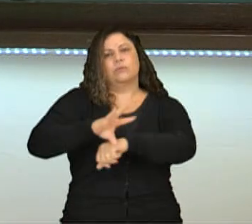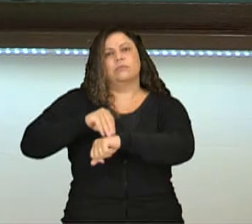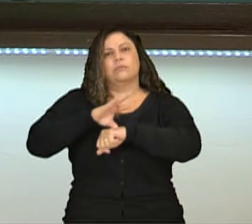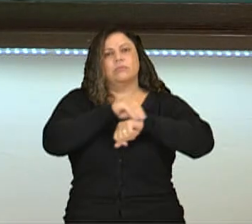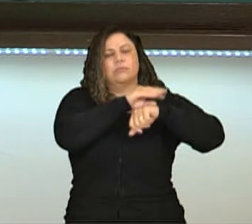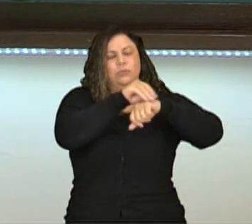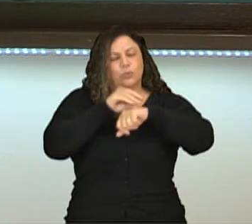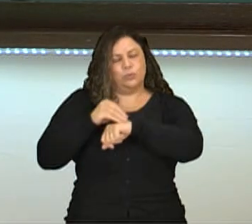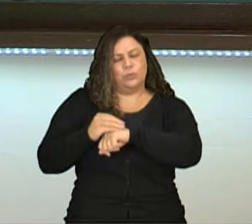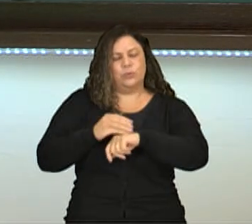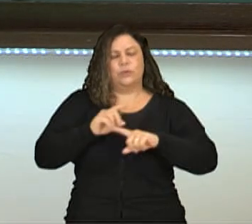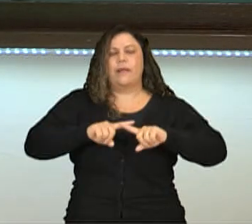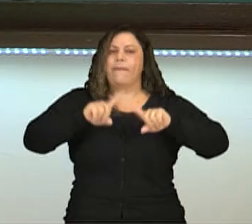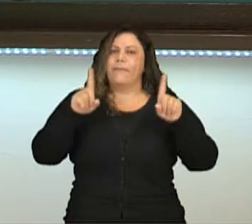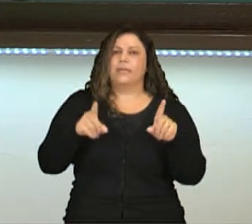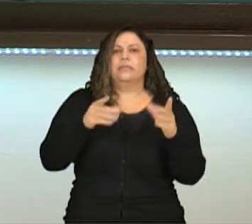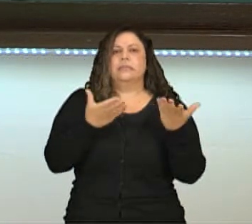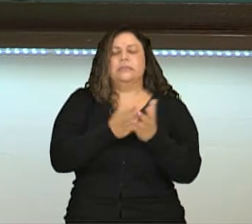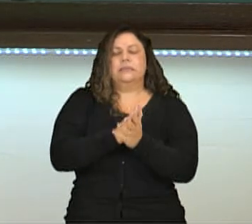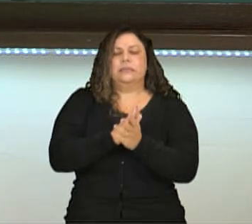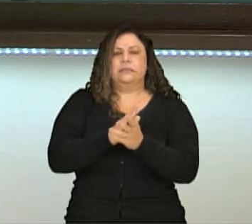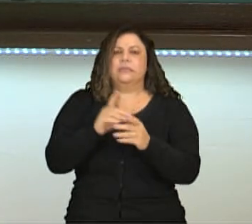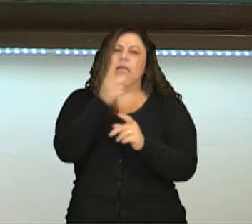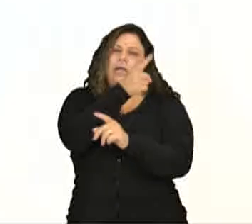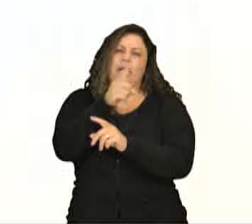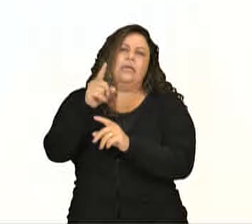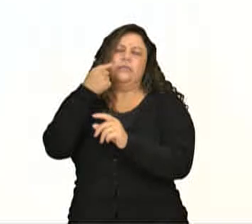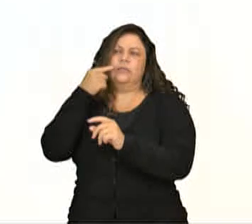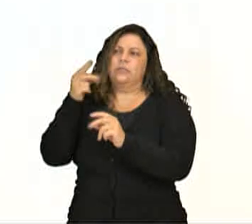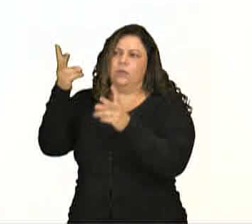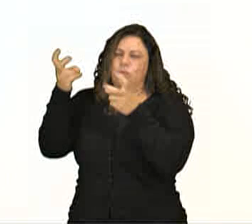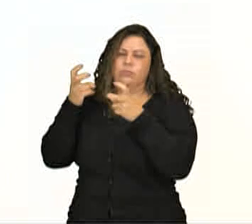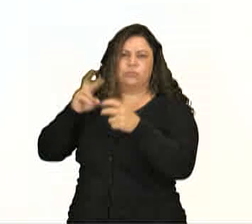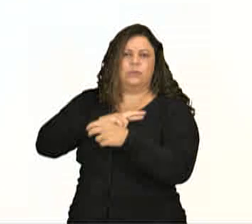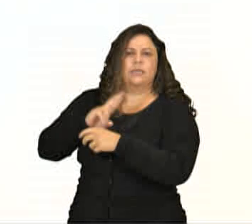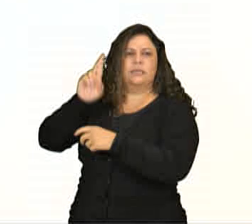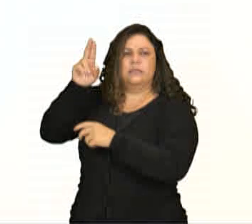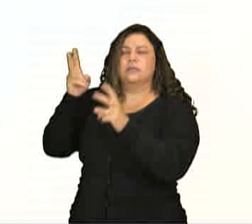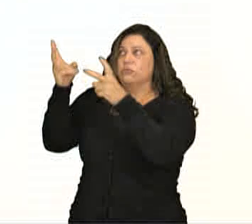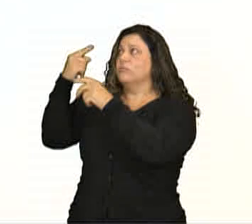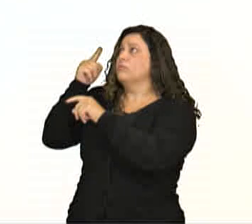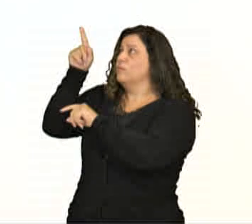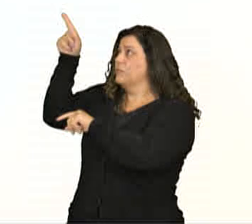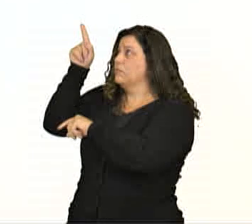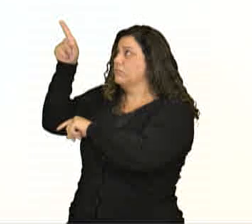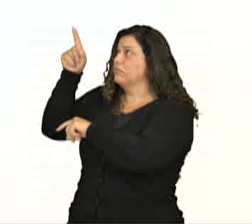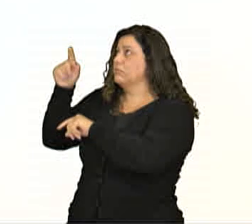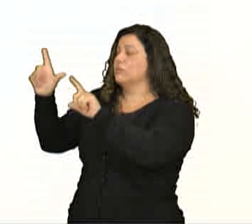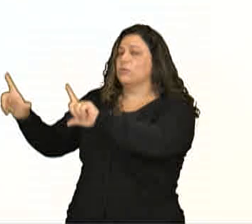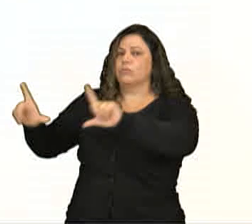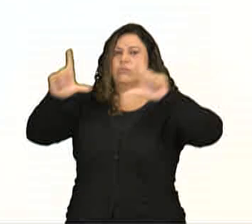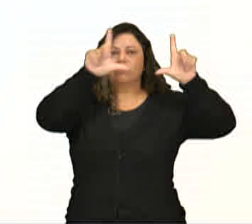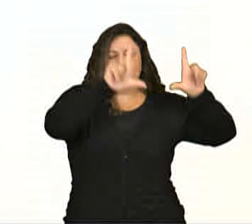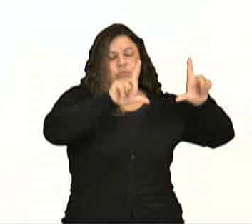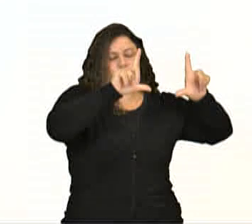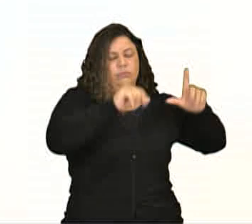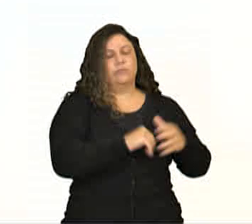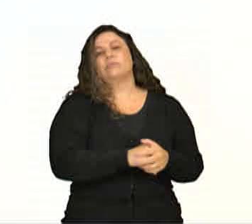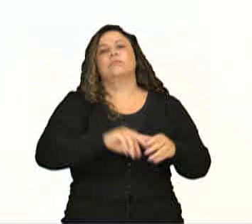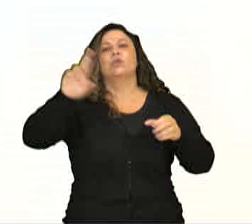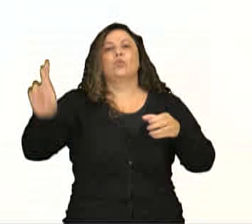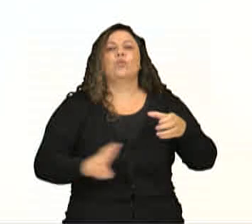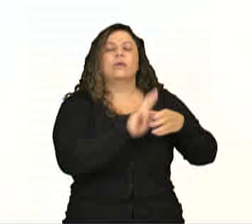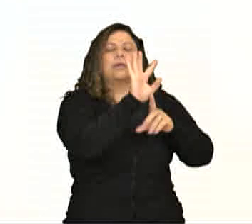Tá? Mas em momento nenhum eles negavam a religião. Nós vemos aqui um quadro, né, que a gente já vai falar a seguir do Renascimento artístico,